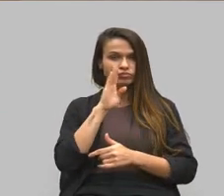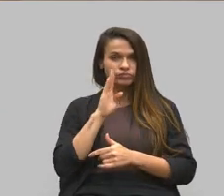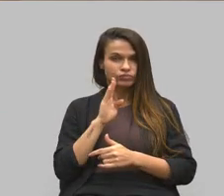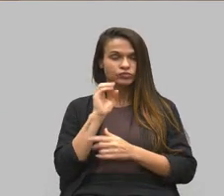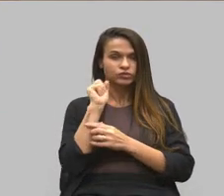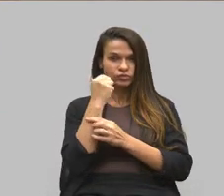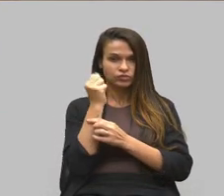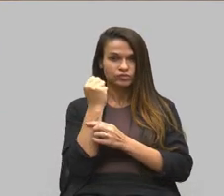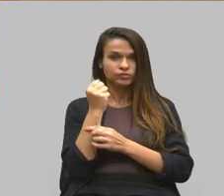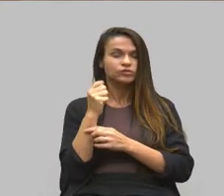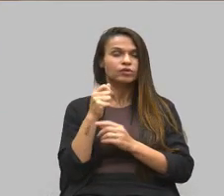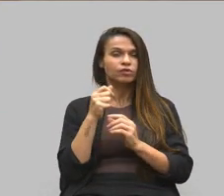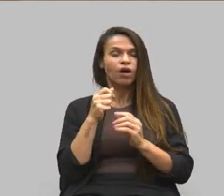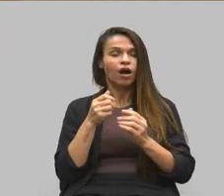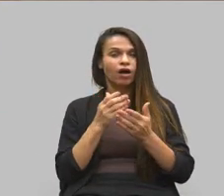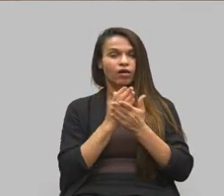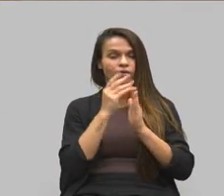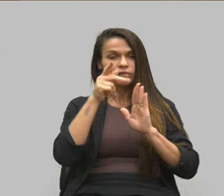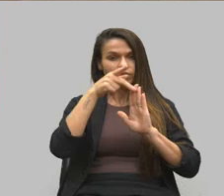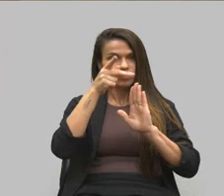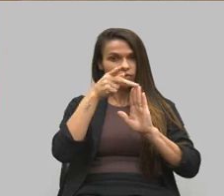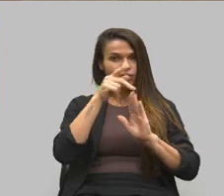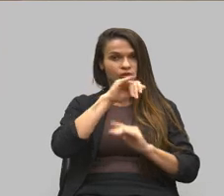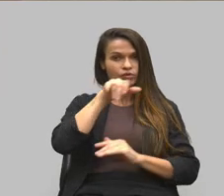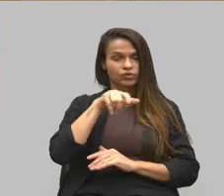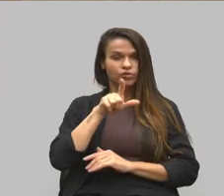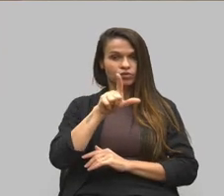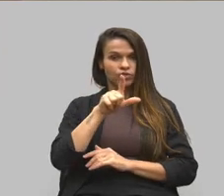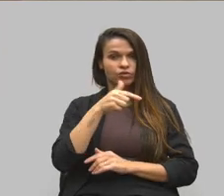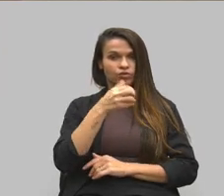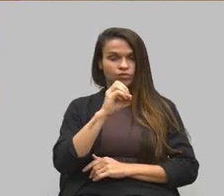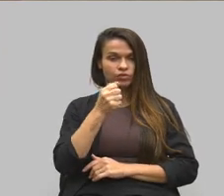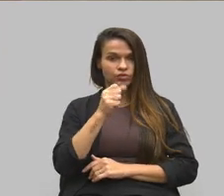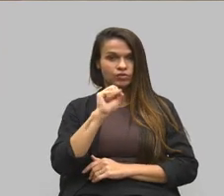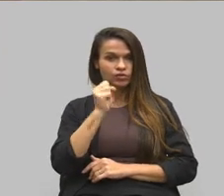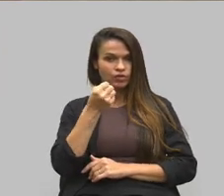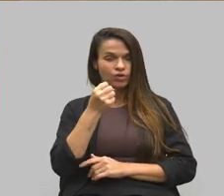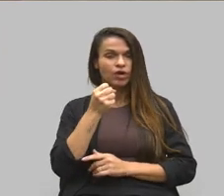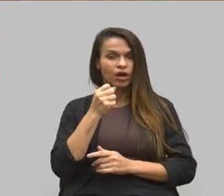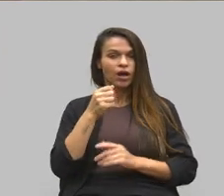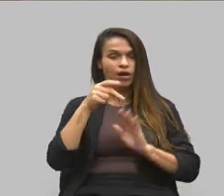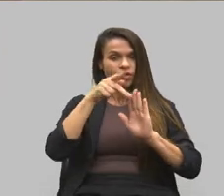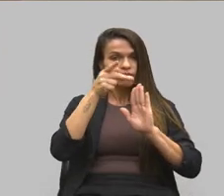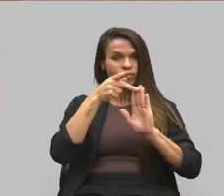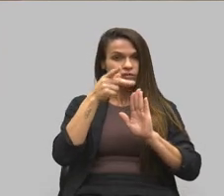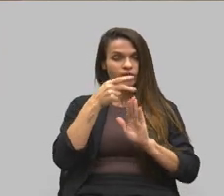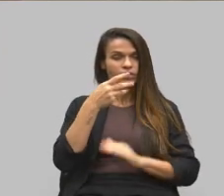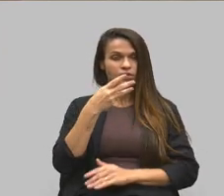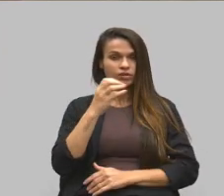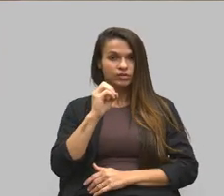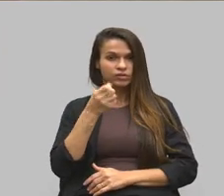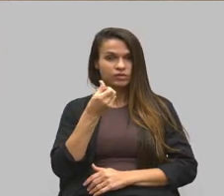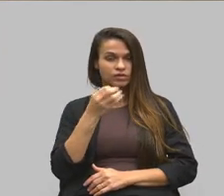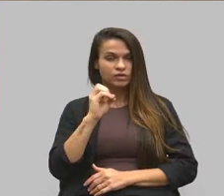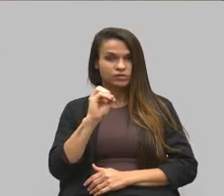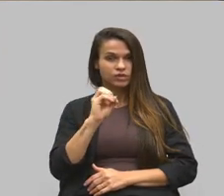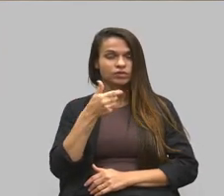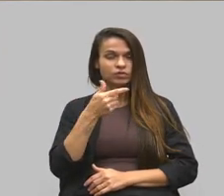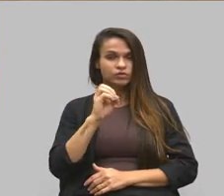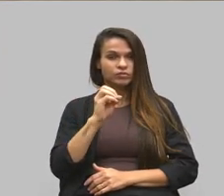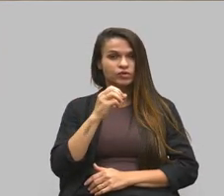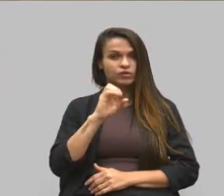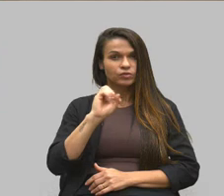adequação da portaria em Julho de 2008 as portarias gmms 3070 de 2008 do Ministério da